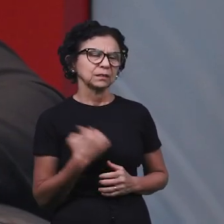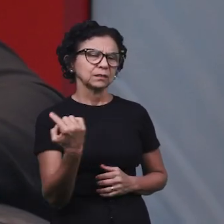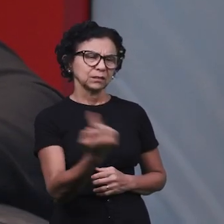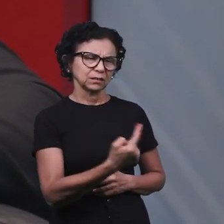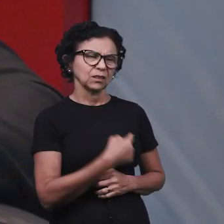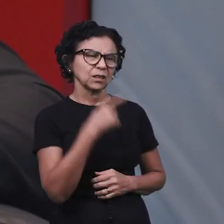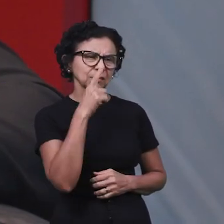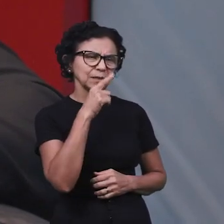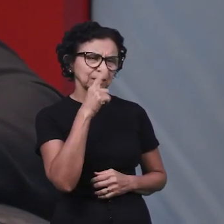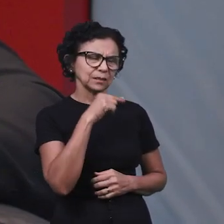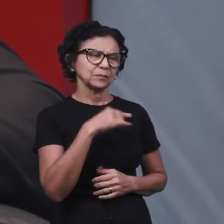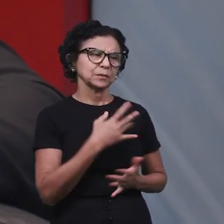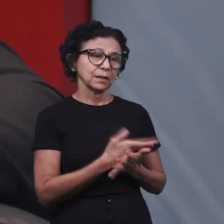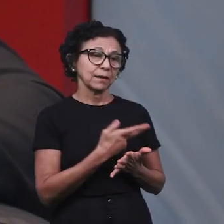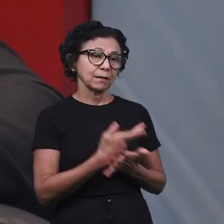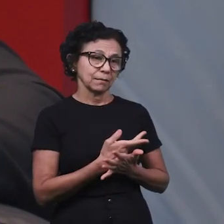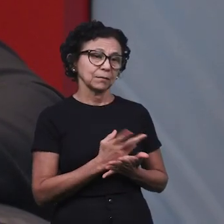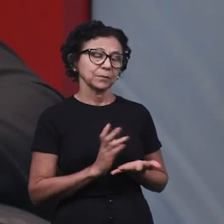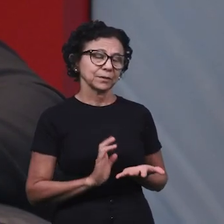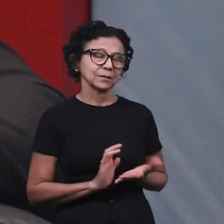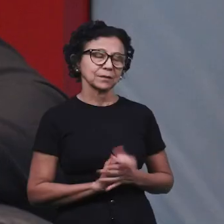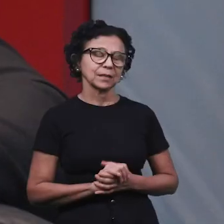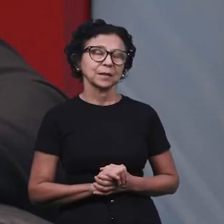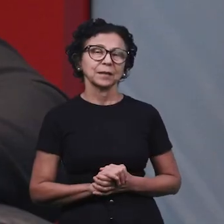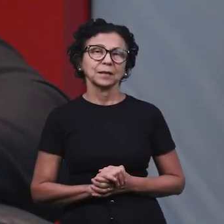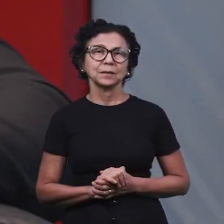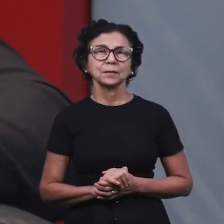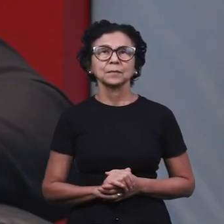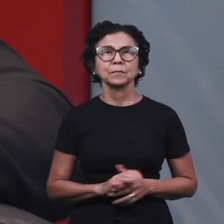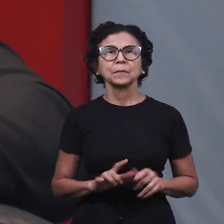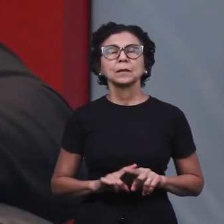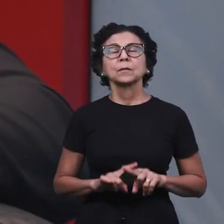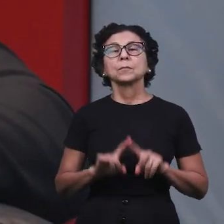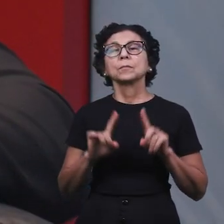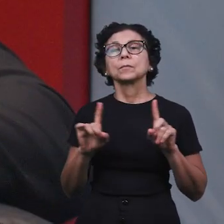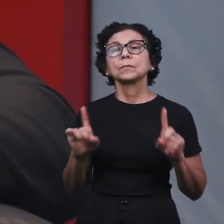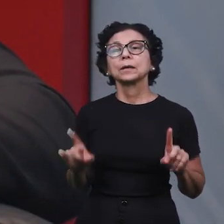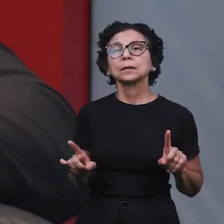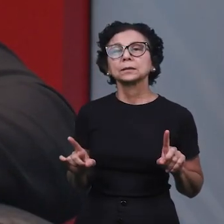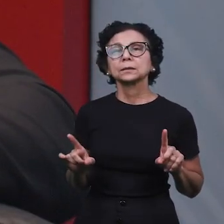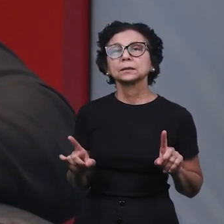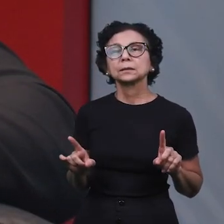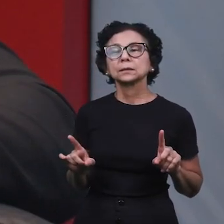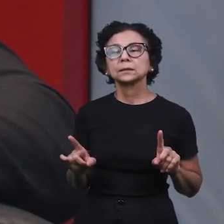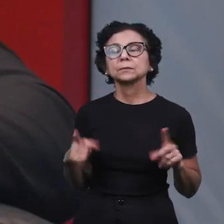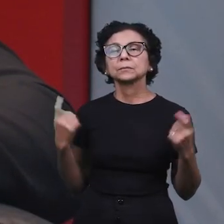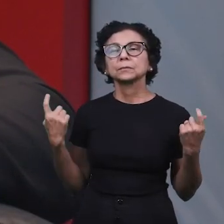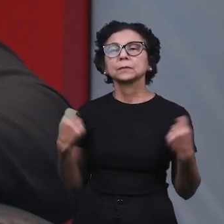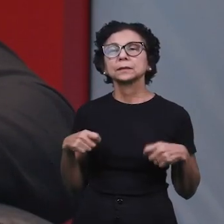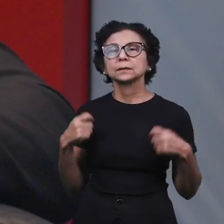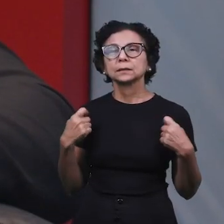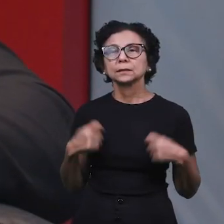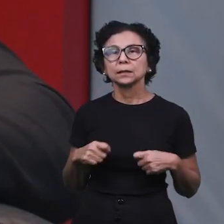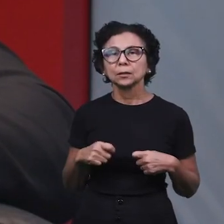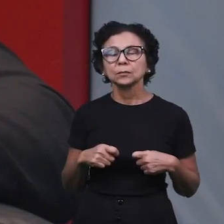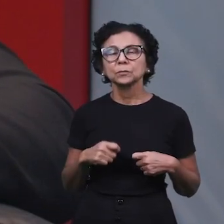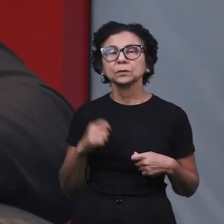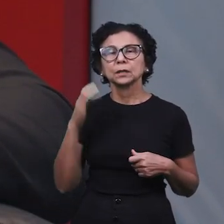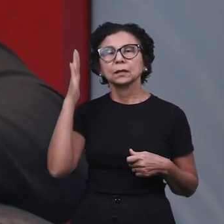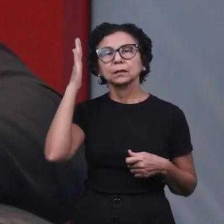somos vacilantes. Mas o que nós não podemos jamais deixar de fazer é reconhecer